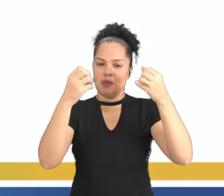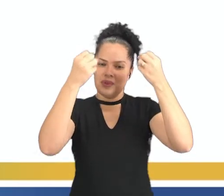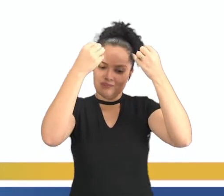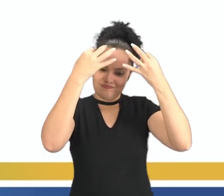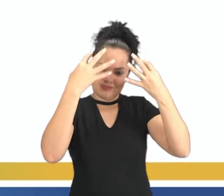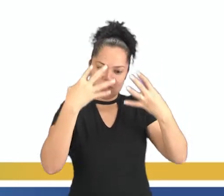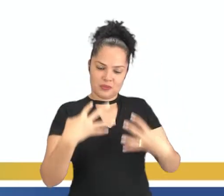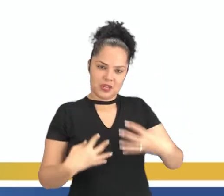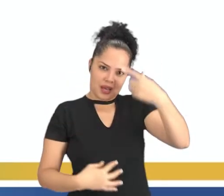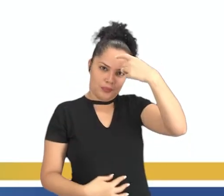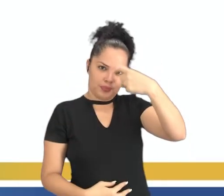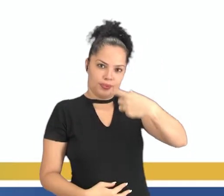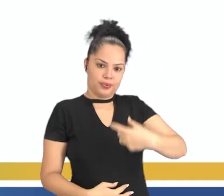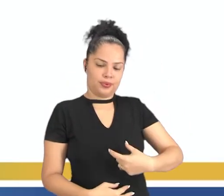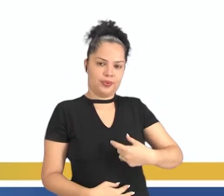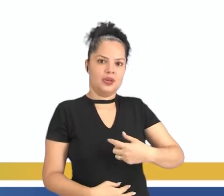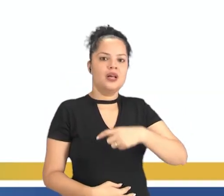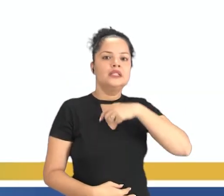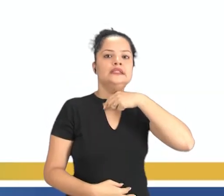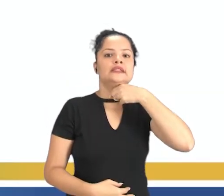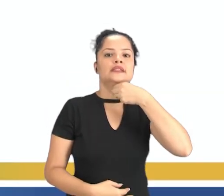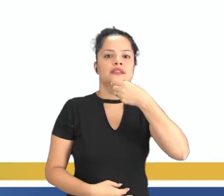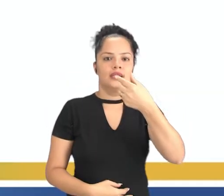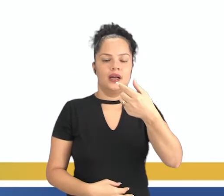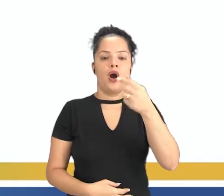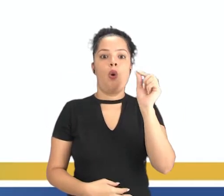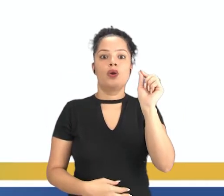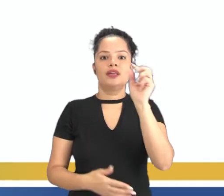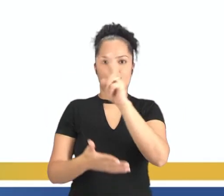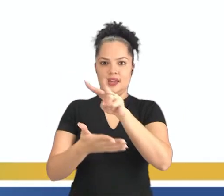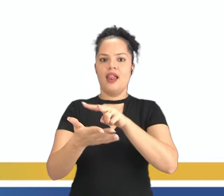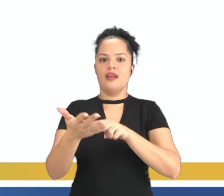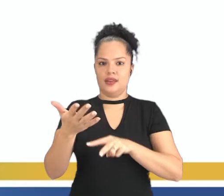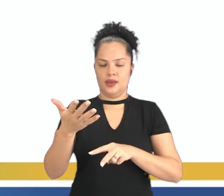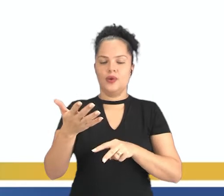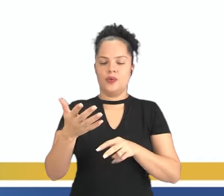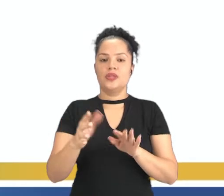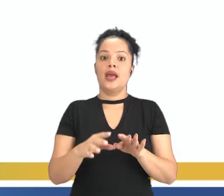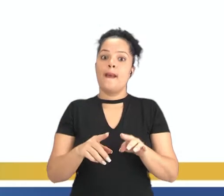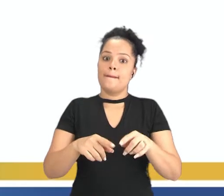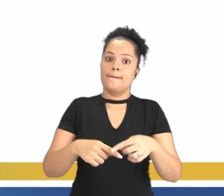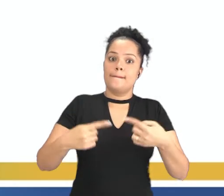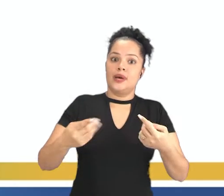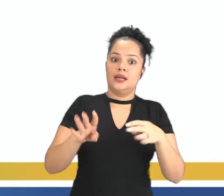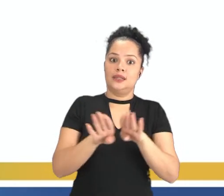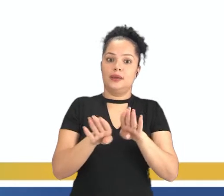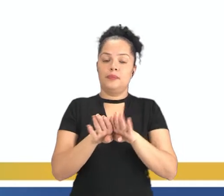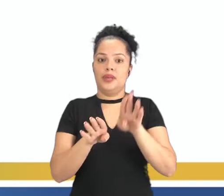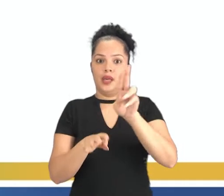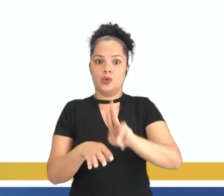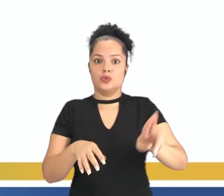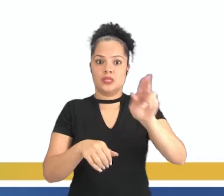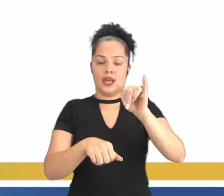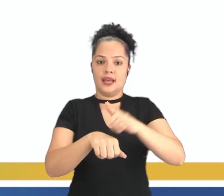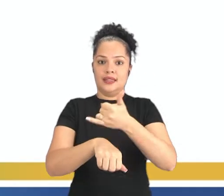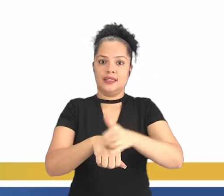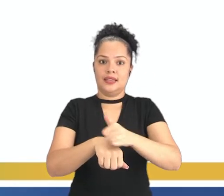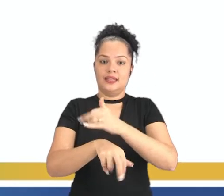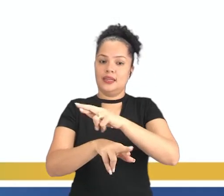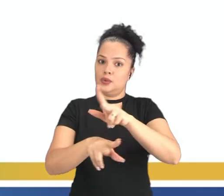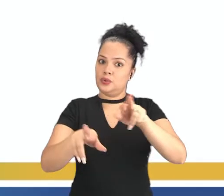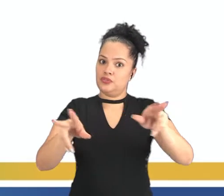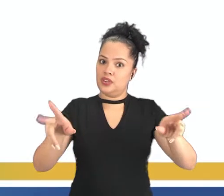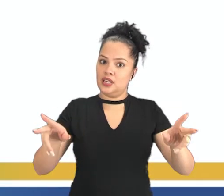você mesmo, em voz alta, o que acabou de ler. Mas você pode usar também outras estratégias, como